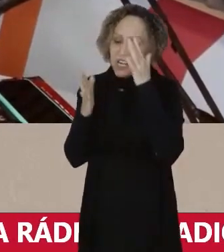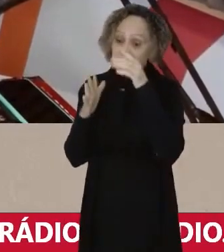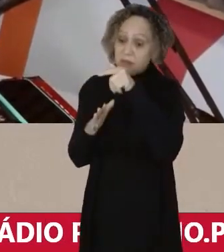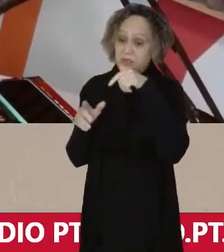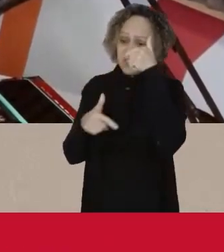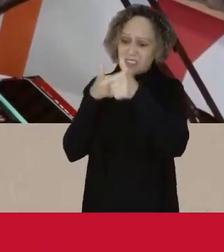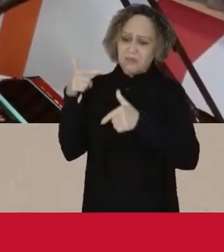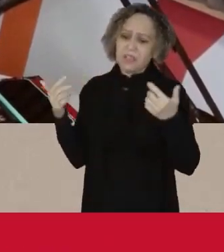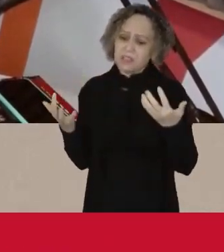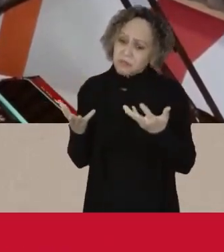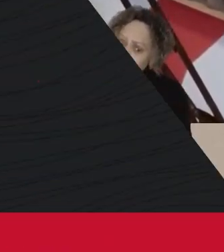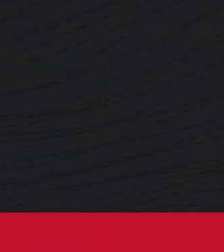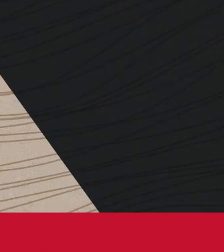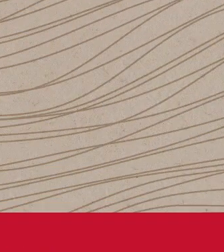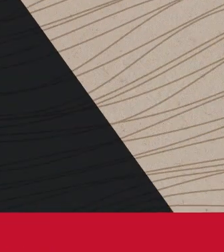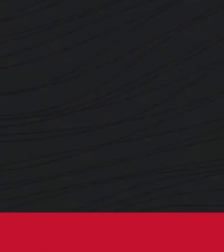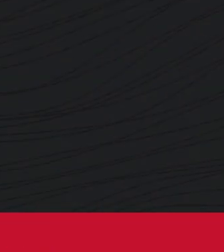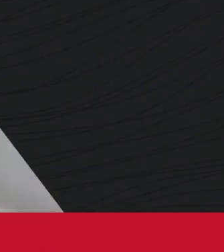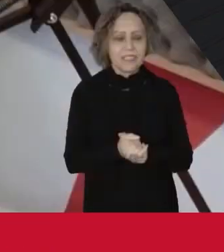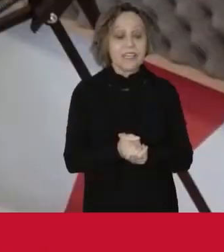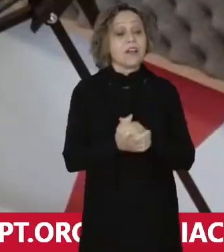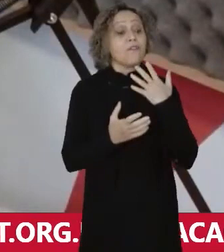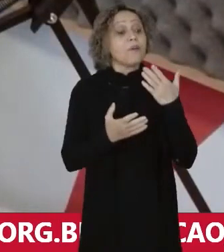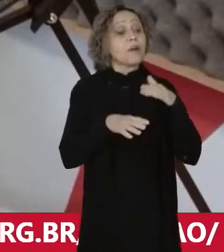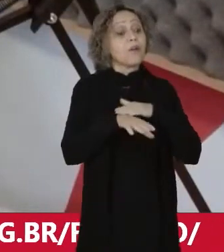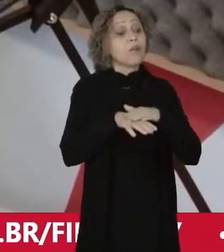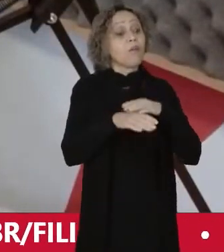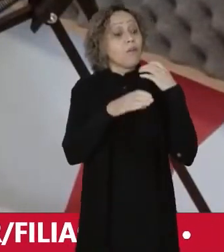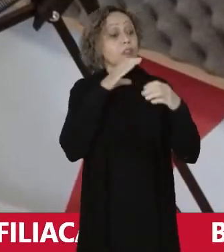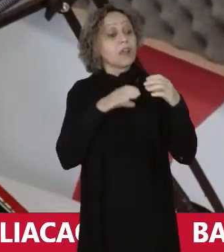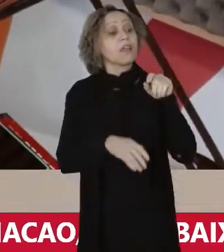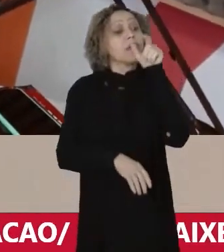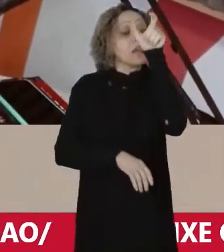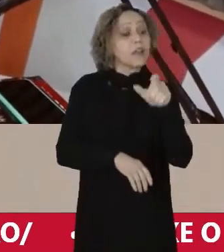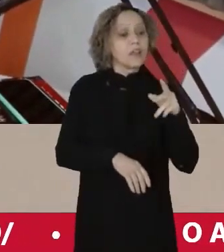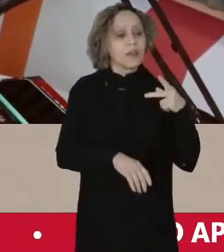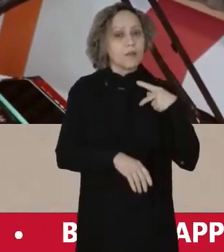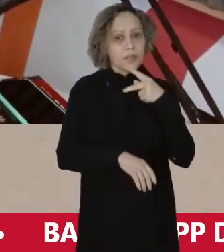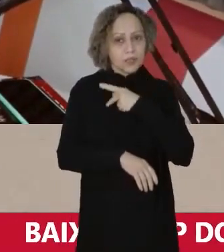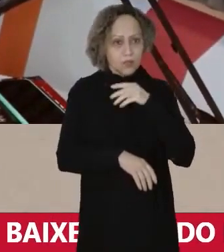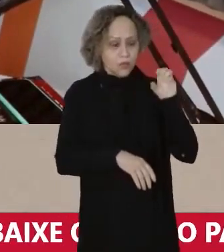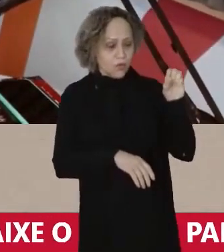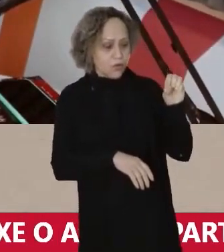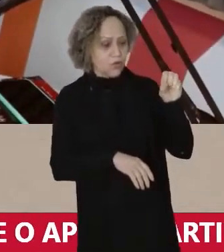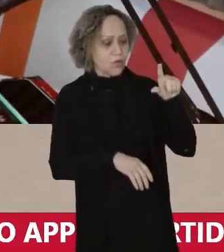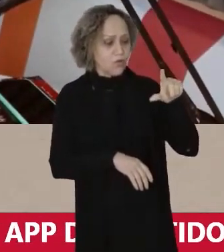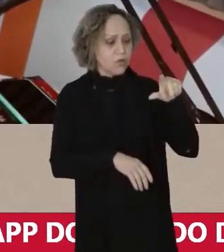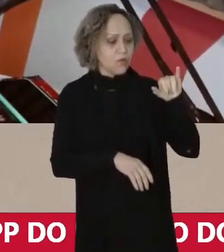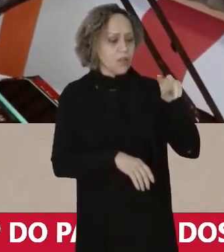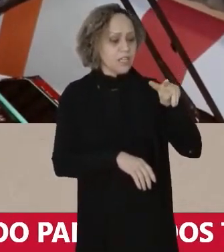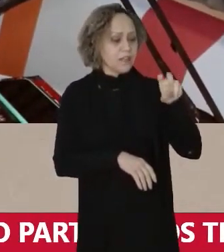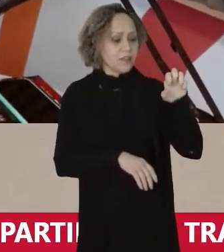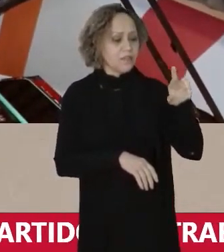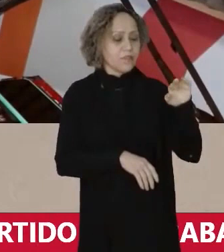vai apoiar aqui da maneira que a gente conseguir também. Vamos conversar agora com o pastor Oliver Costa Goiano. Bom dia, pastor. Seja